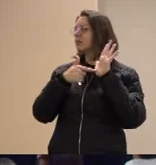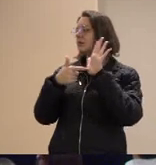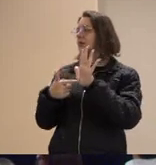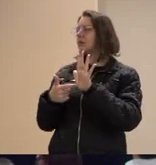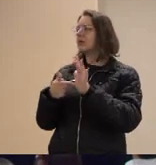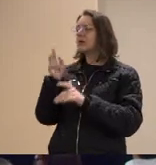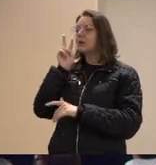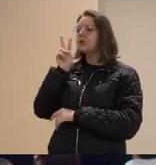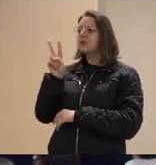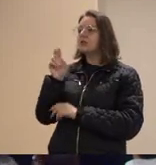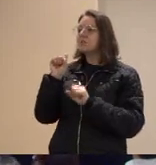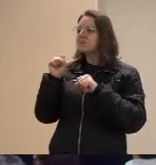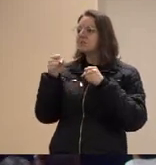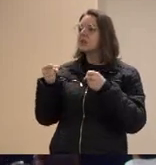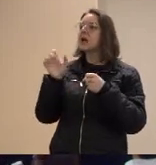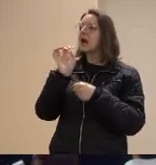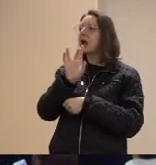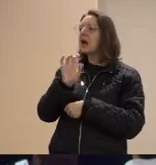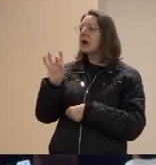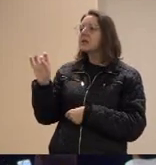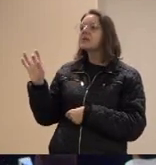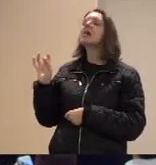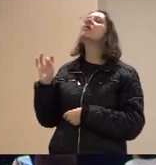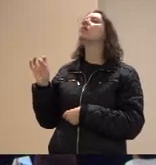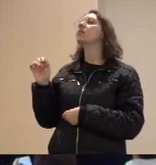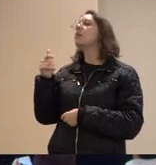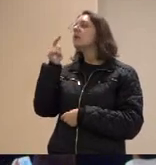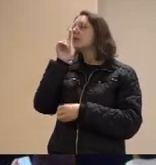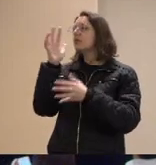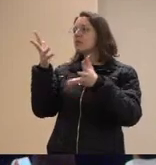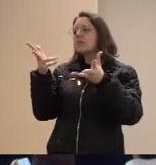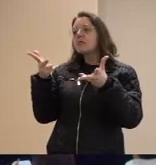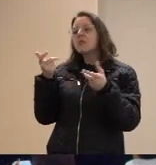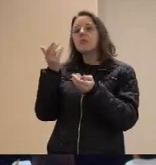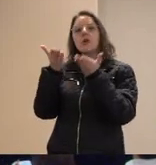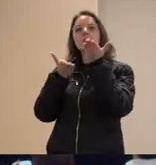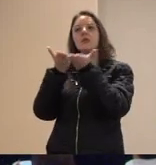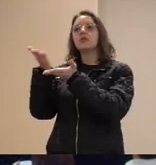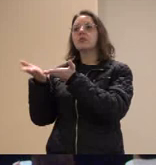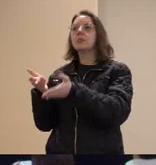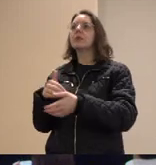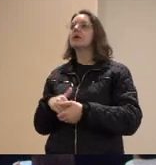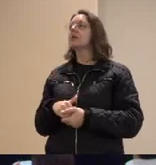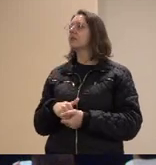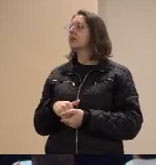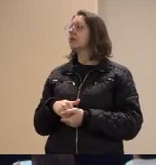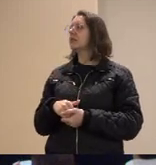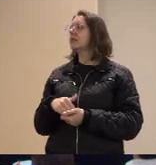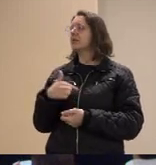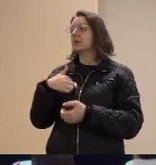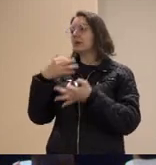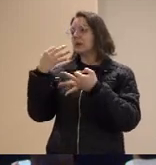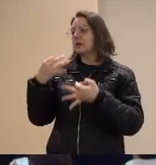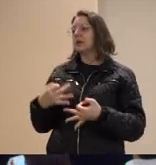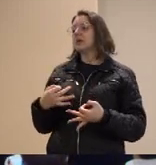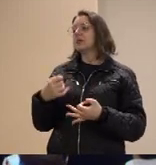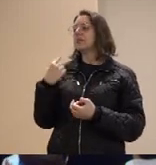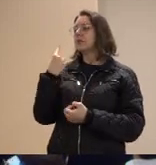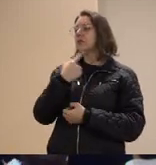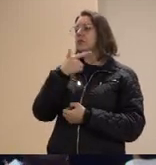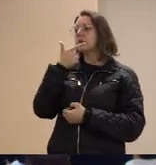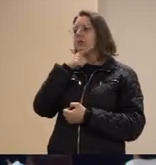vê a dedicação, o empenho, a qualidade do serviço e tenho certeza que a gente encontra,